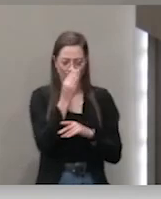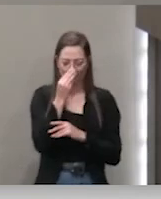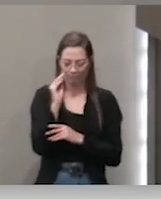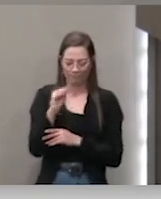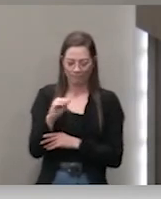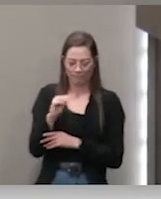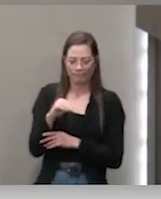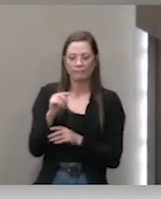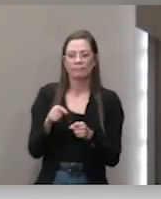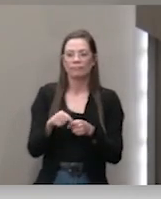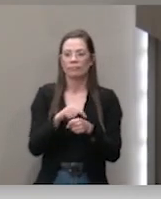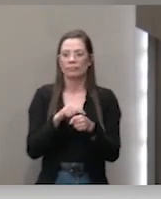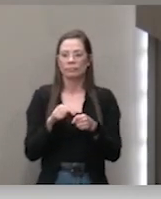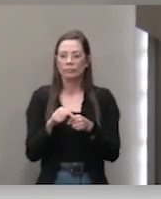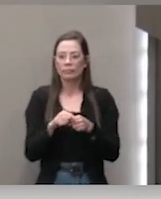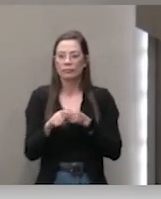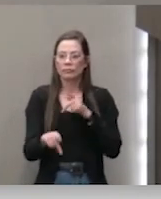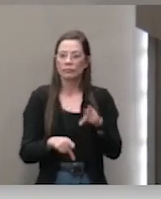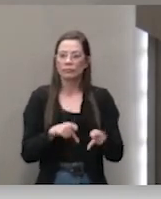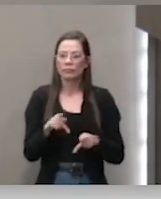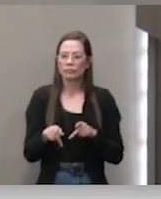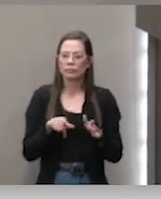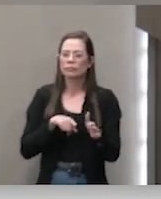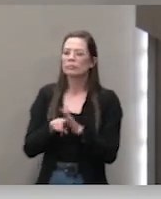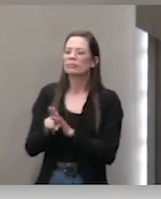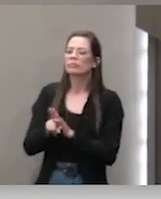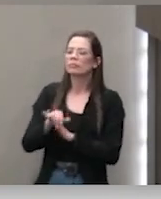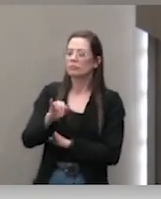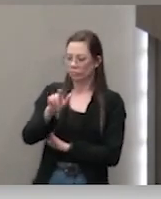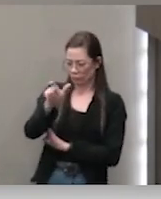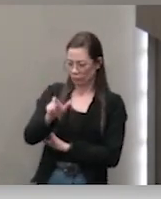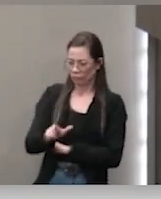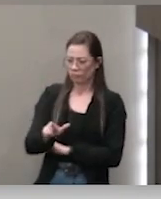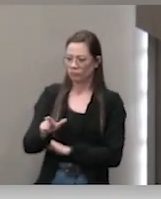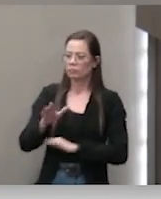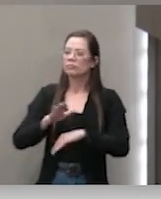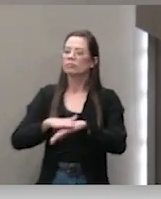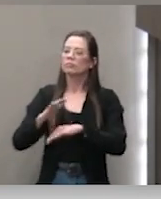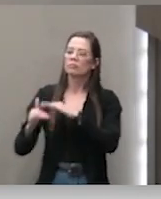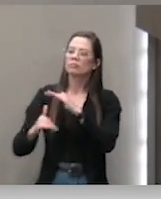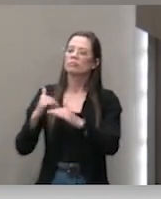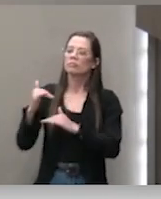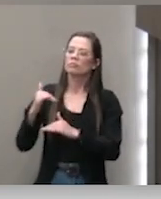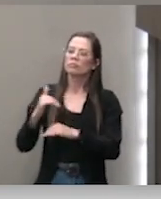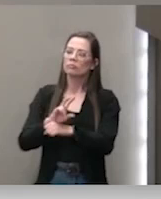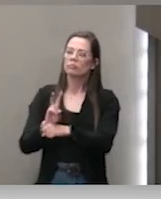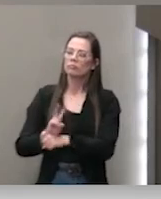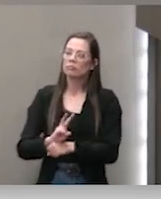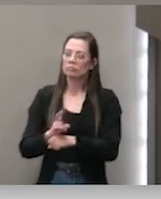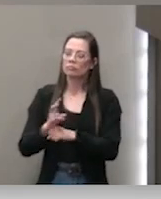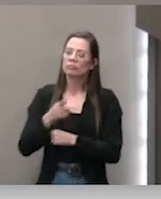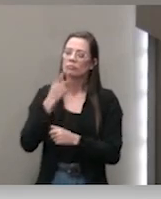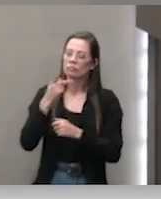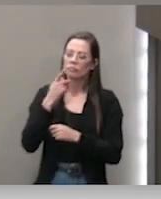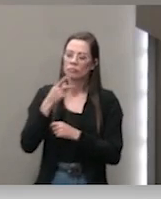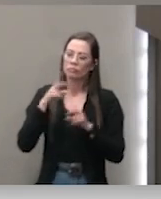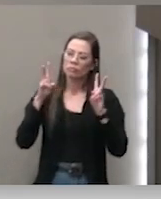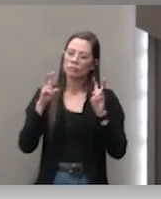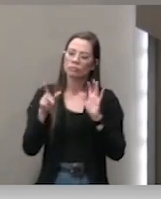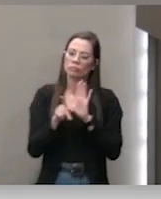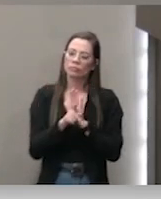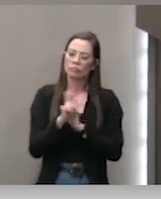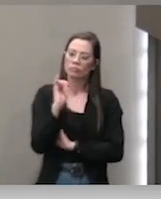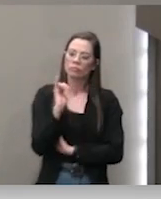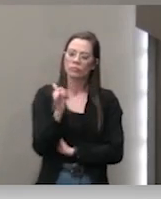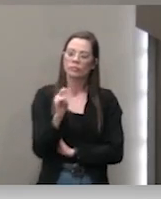cidade. Quando foi perguntado se tinha alguém, um superior, para conversar sobre essa situação,